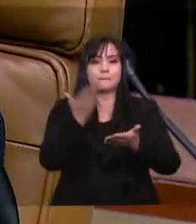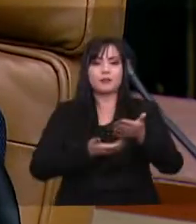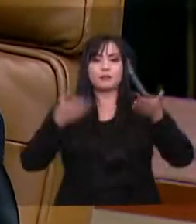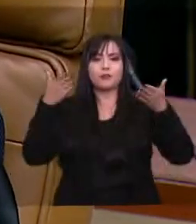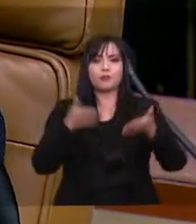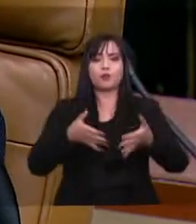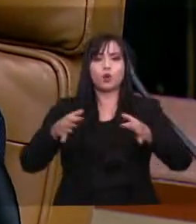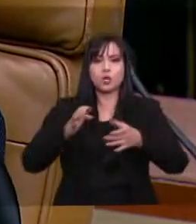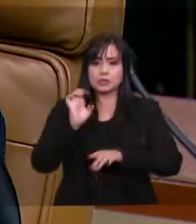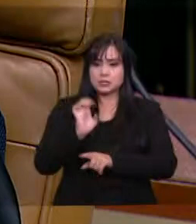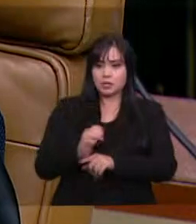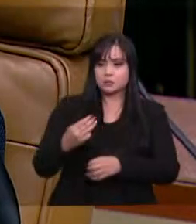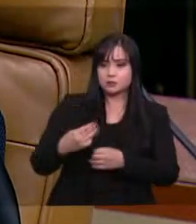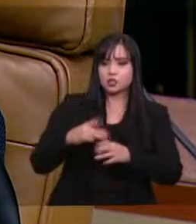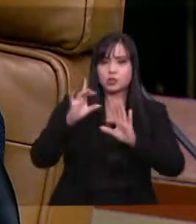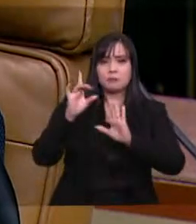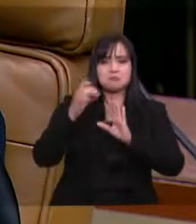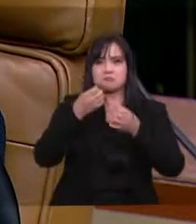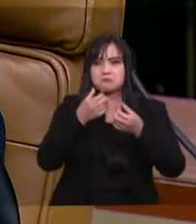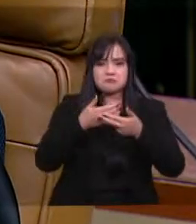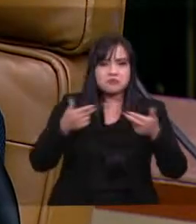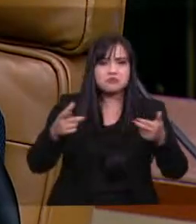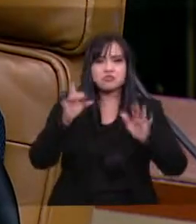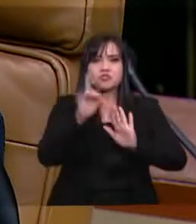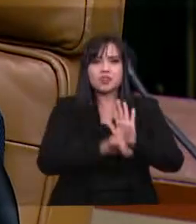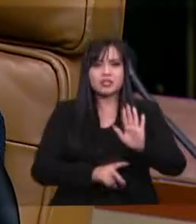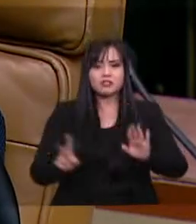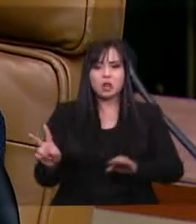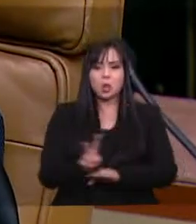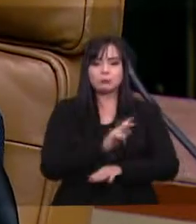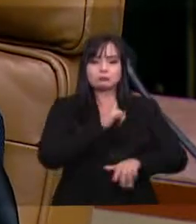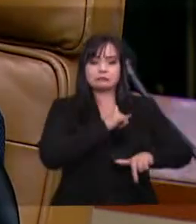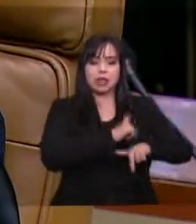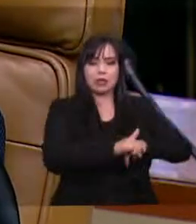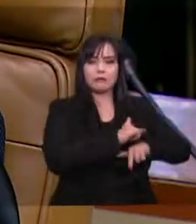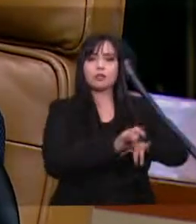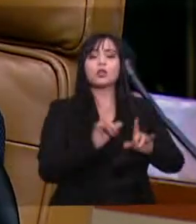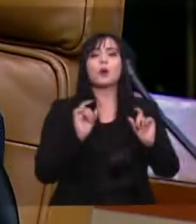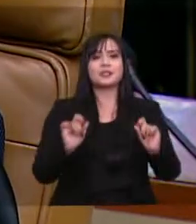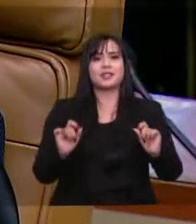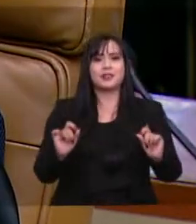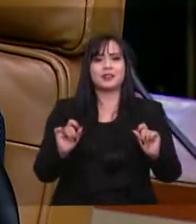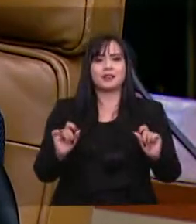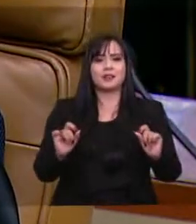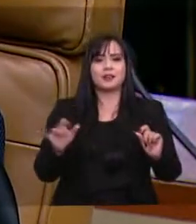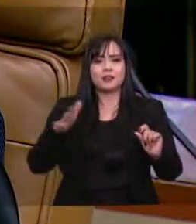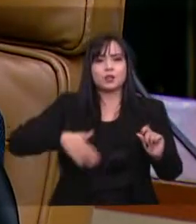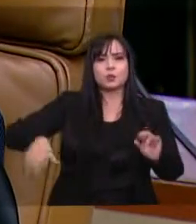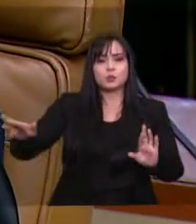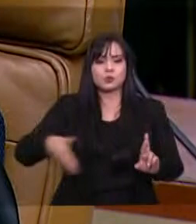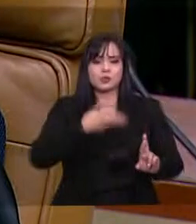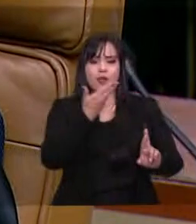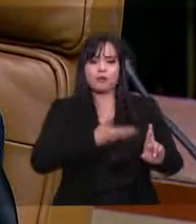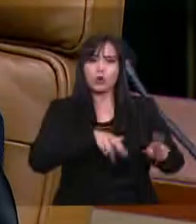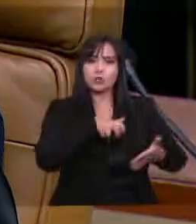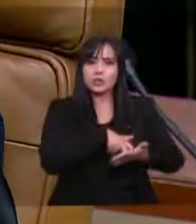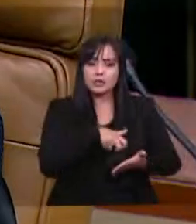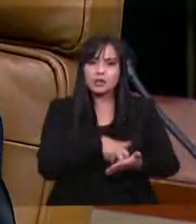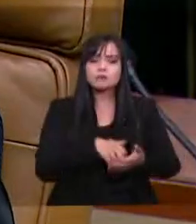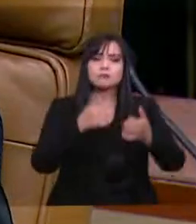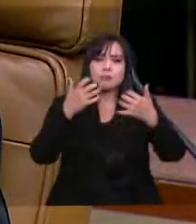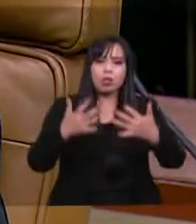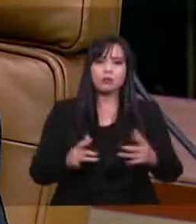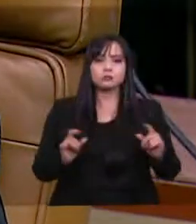em favor da União dos bens direitos e valores objetos das lavagens em relação as quais os erros foram condenados